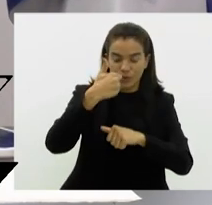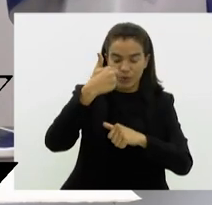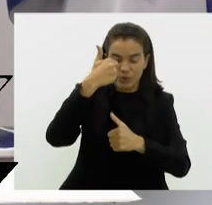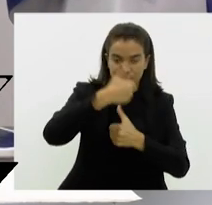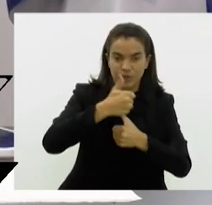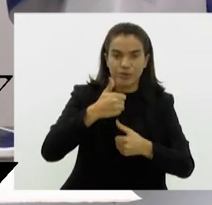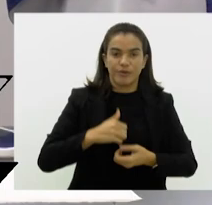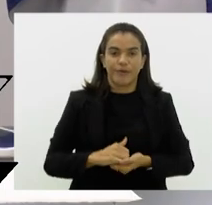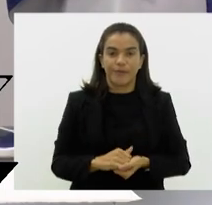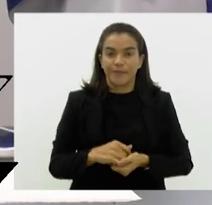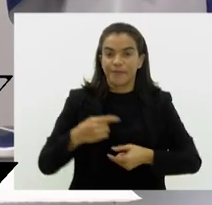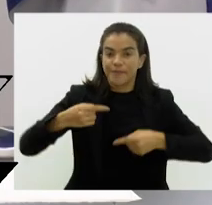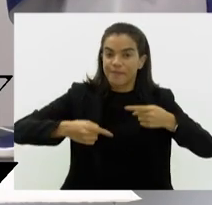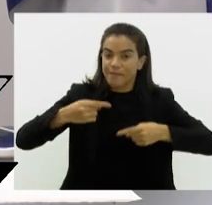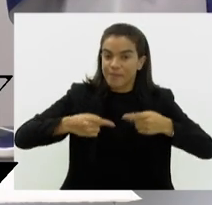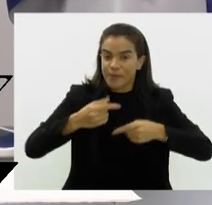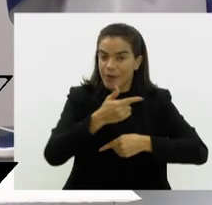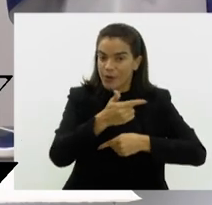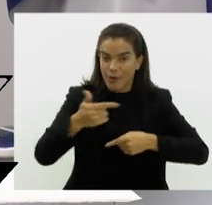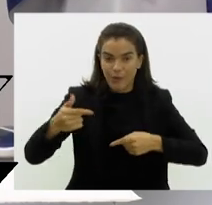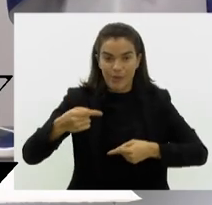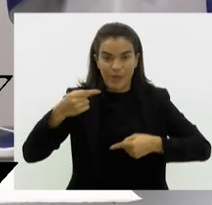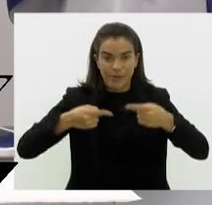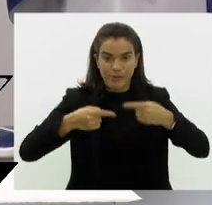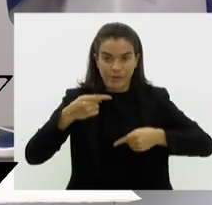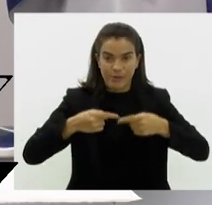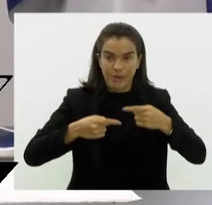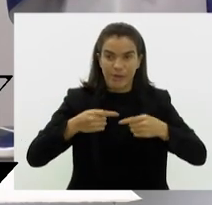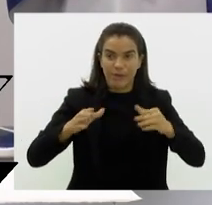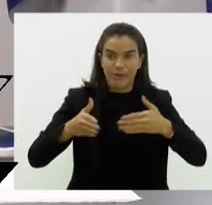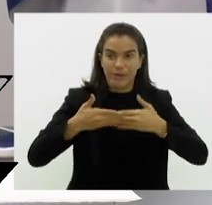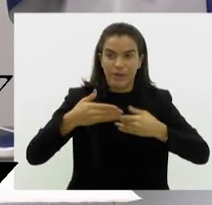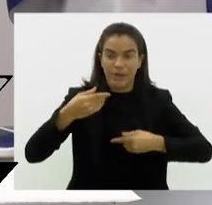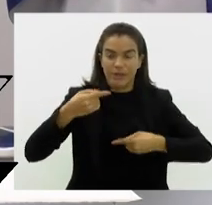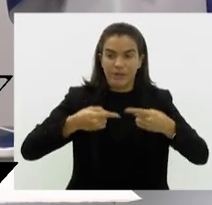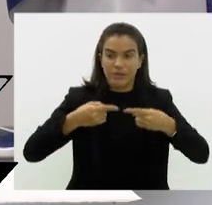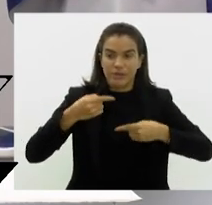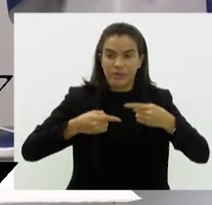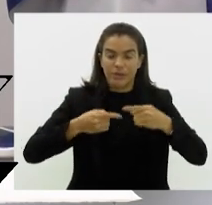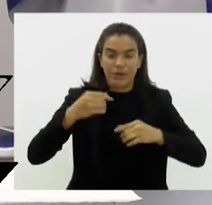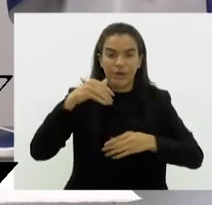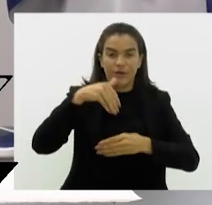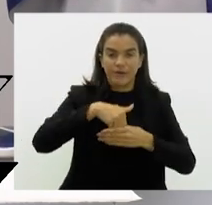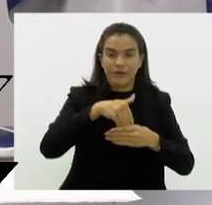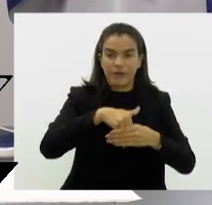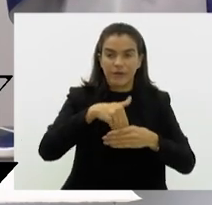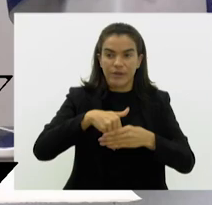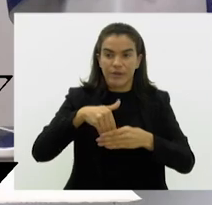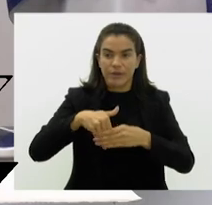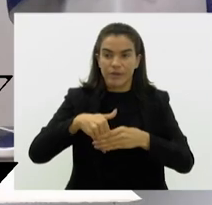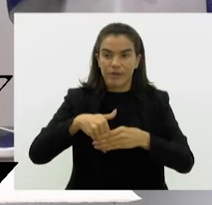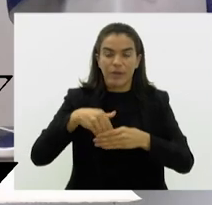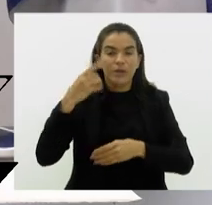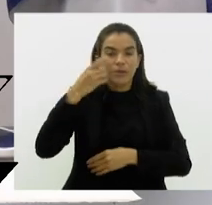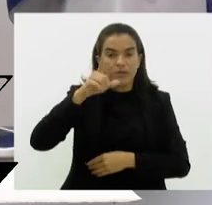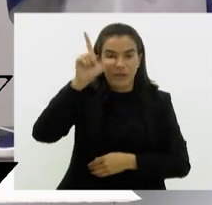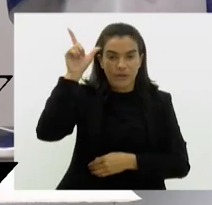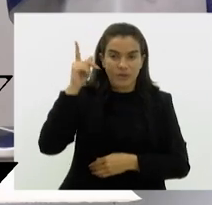discussão. Não havendo quem queira discutir, encerrada a discussão. Em votação, deputado Luiz